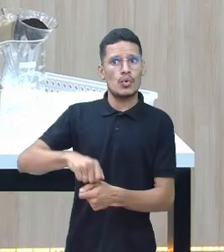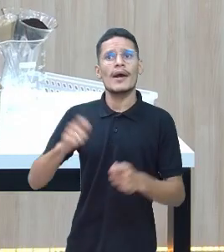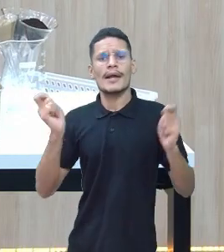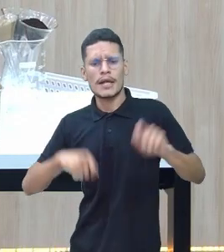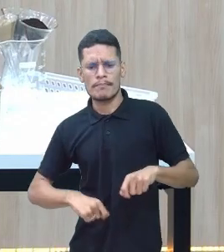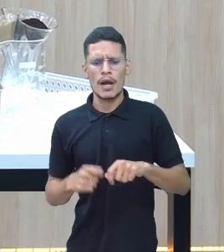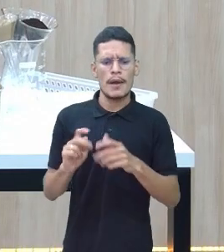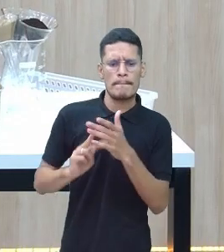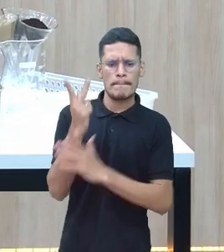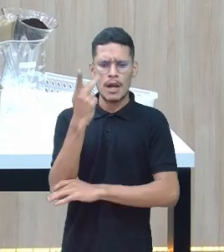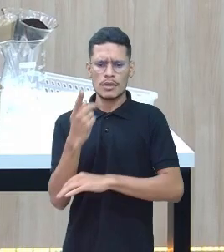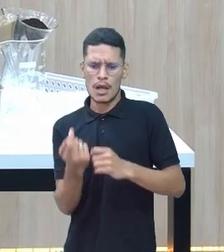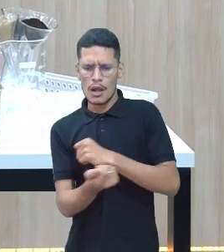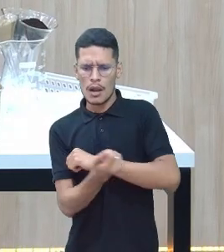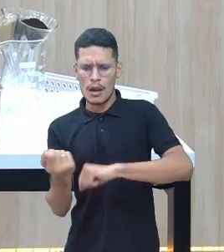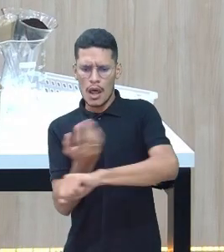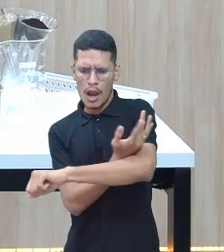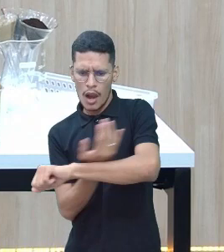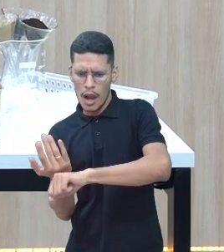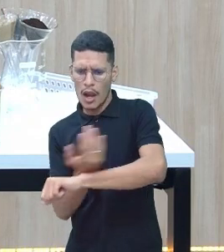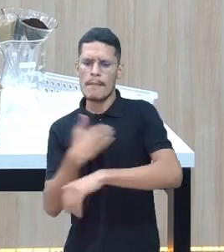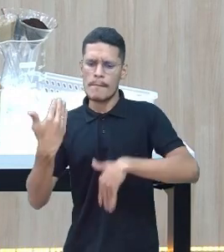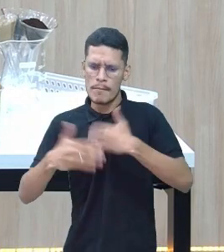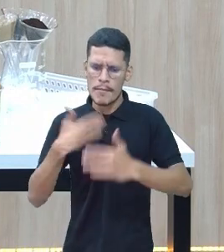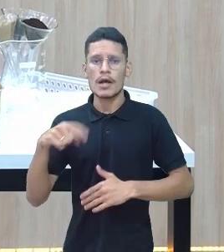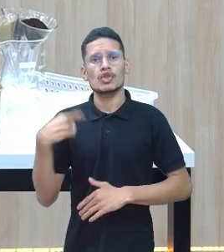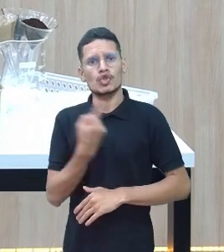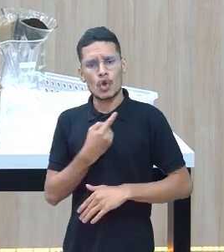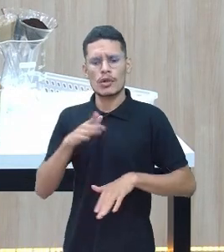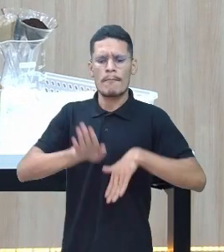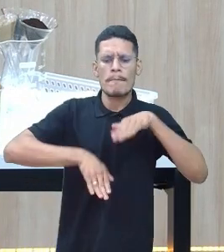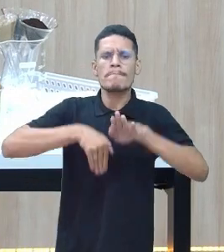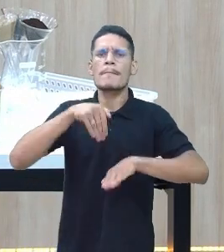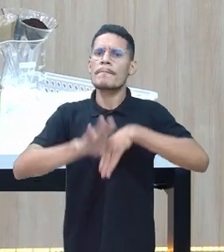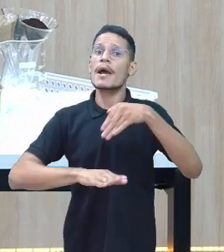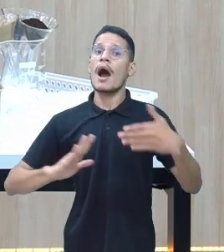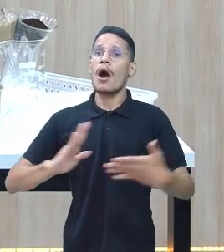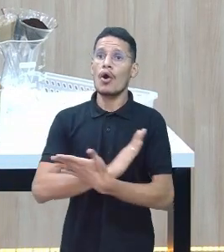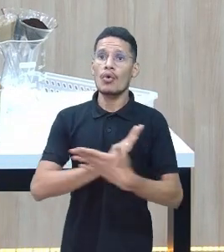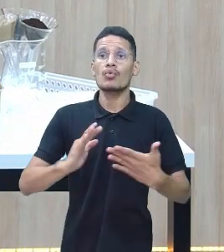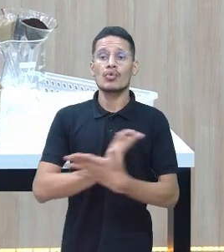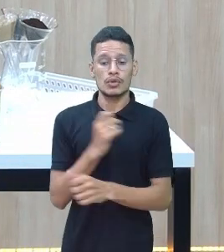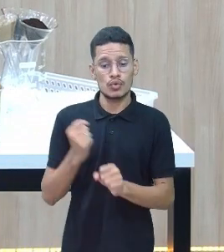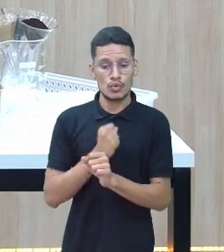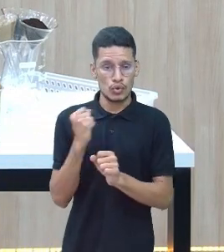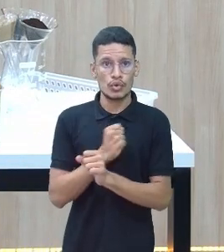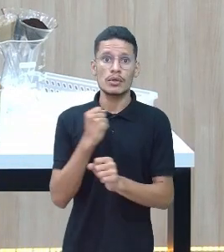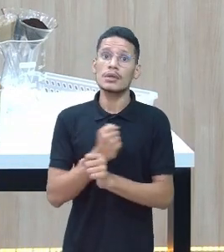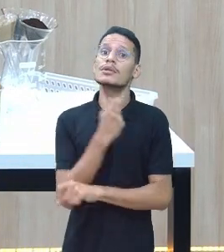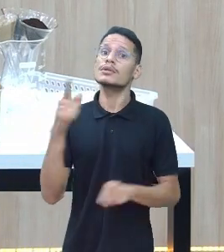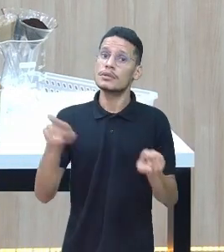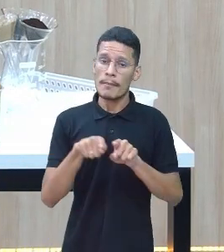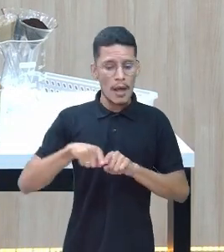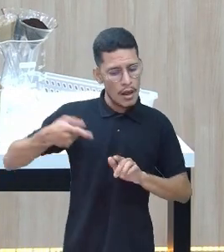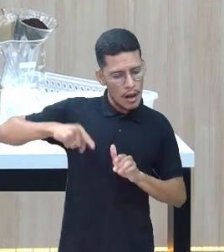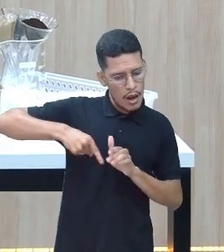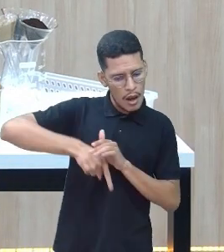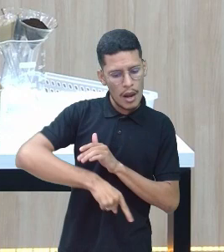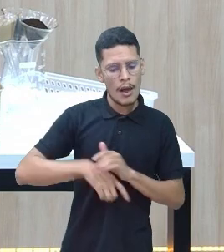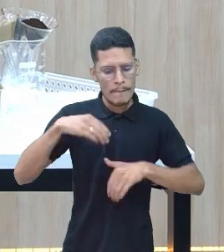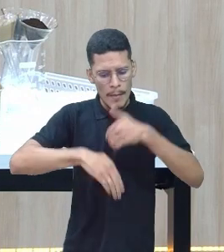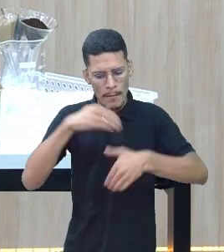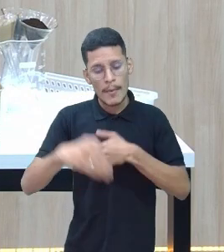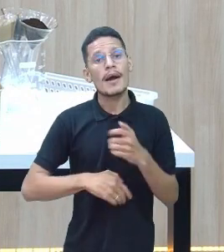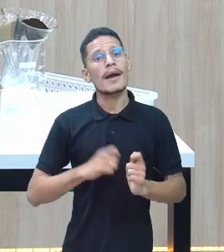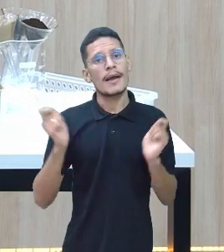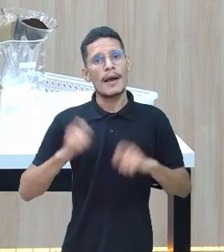se desenvolvem, onde nós pisamos, não é isso? Onde algumas construções também vão cavar para fazer o